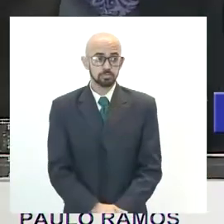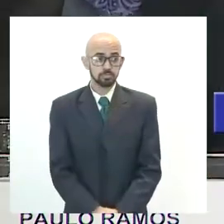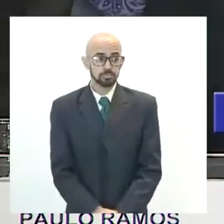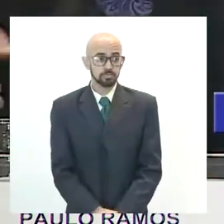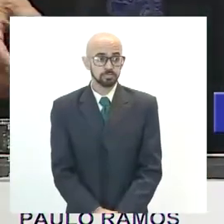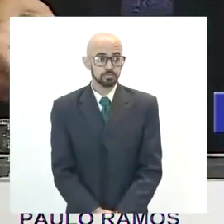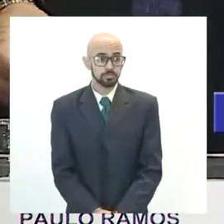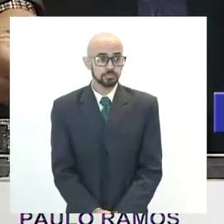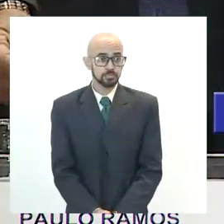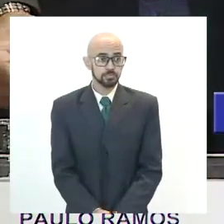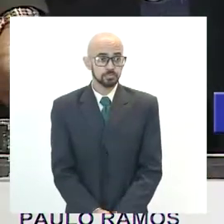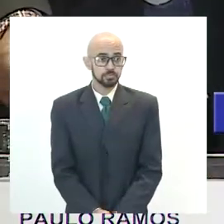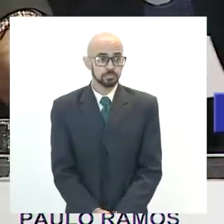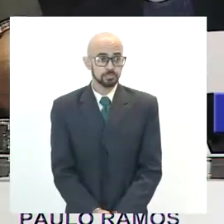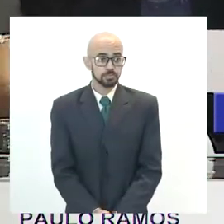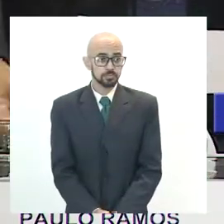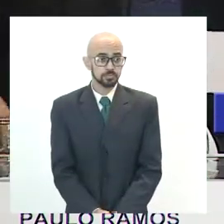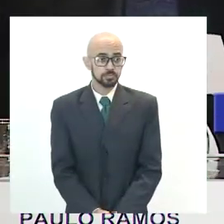e